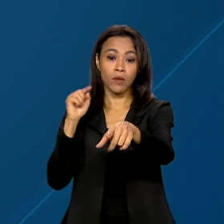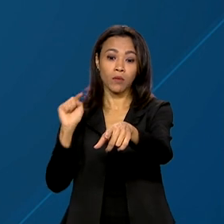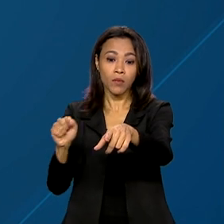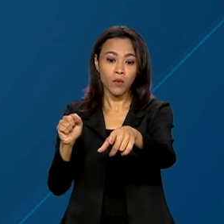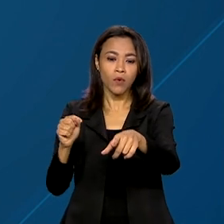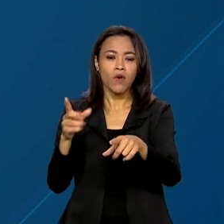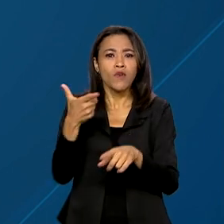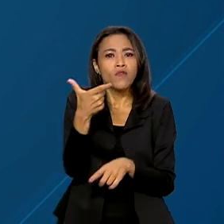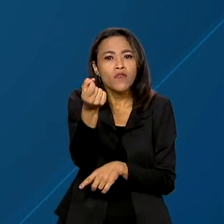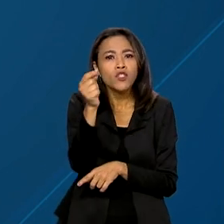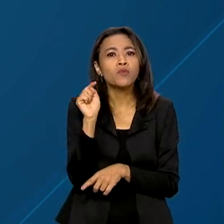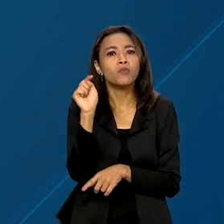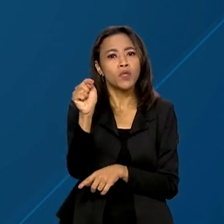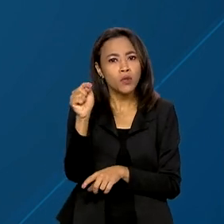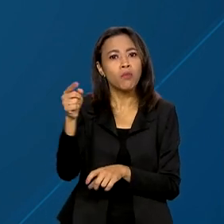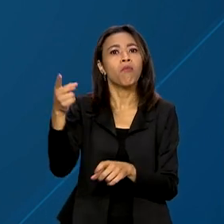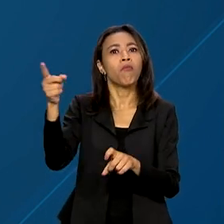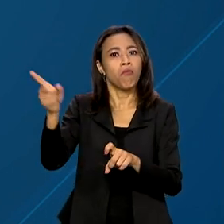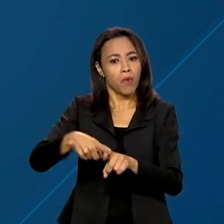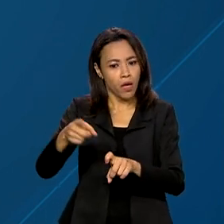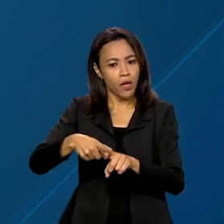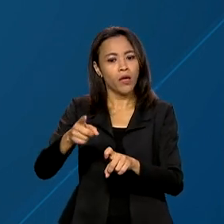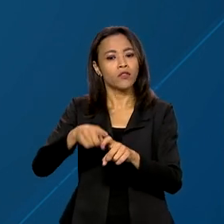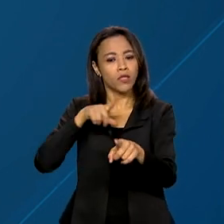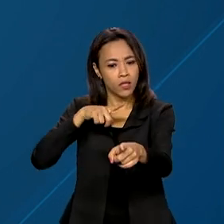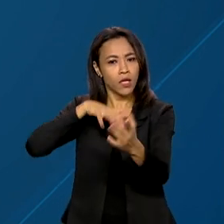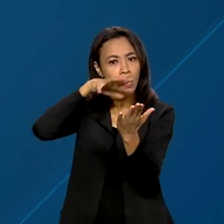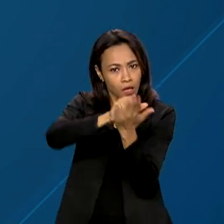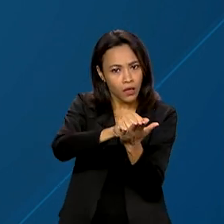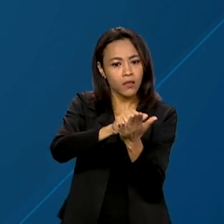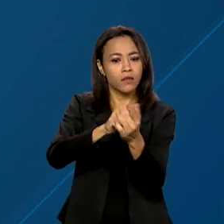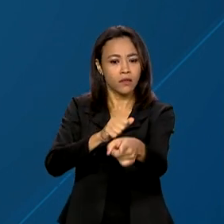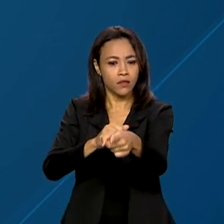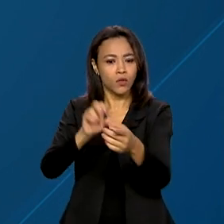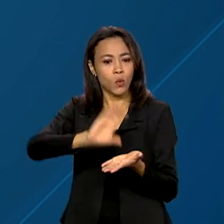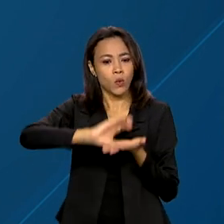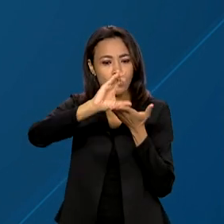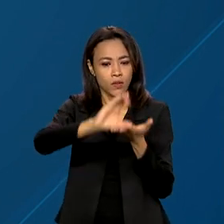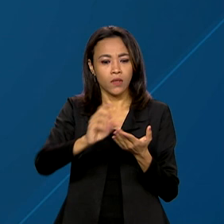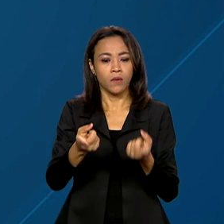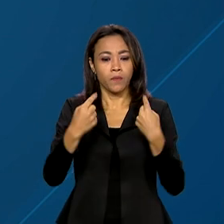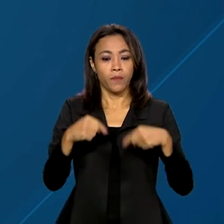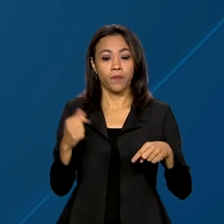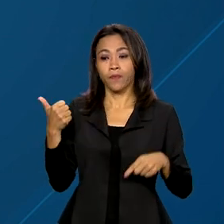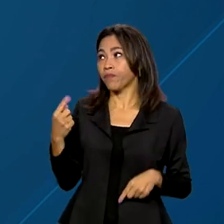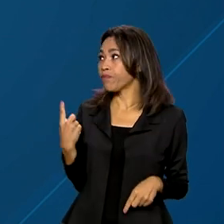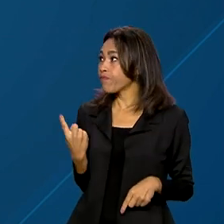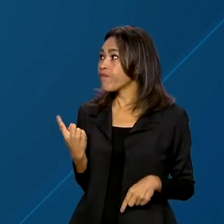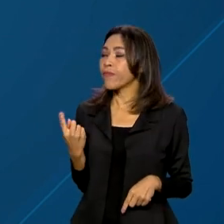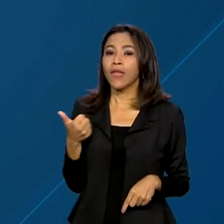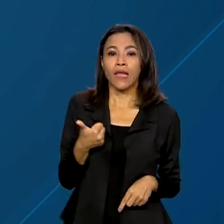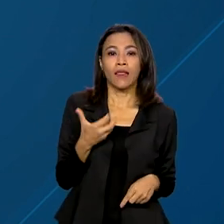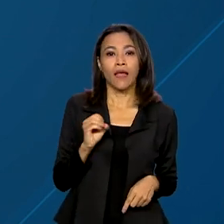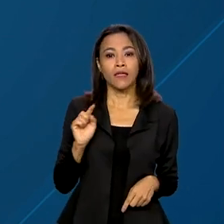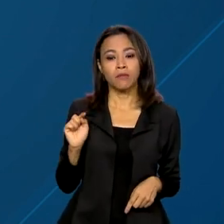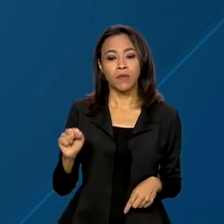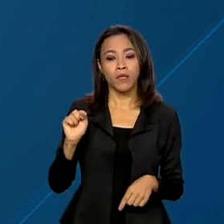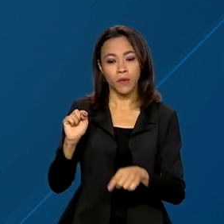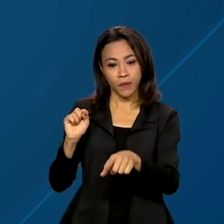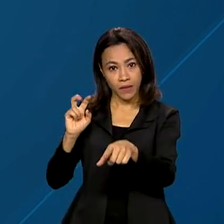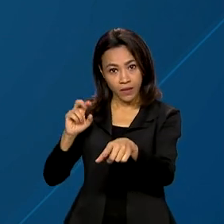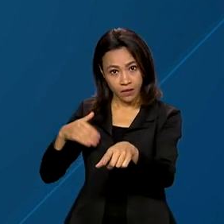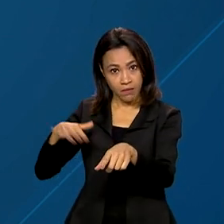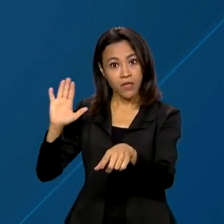mil são médicos com registro nos conselhos regionais. Cerca de 10.500 são brasileiros com registro